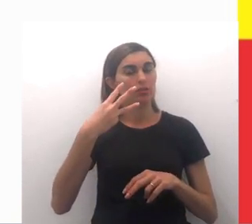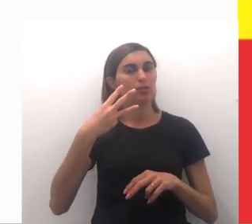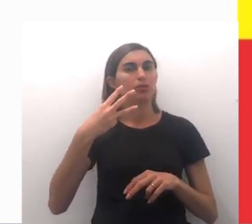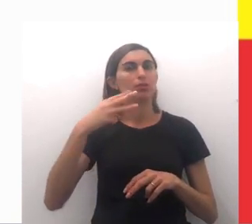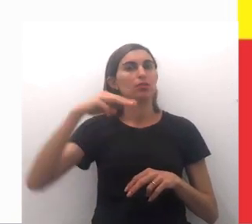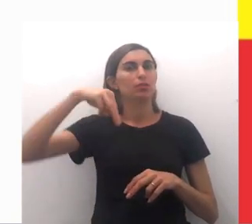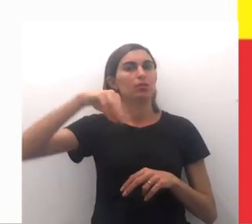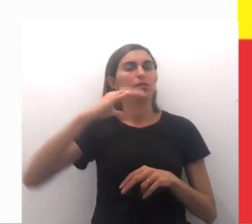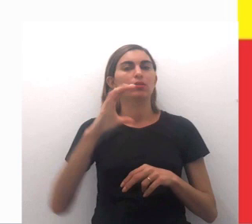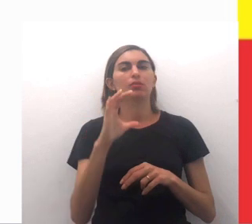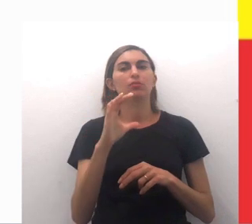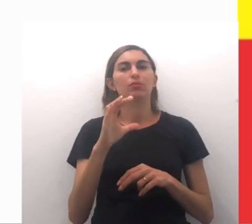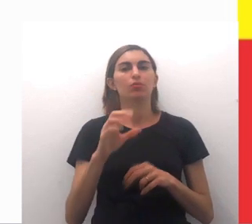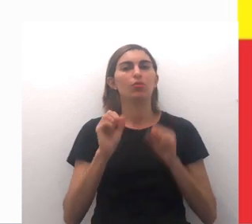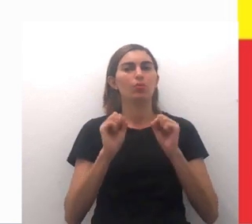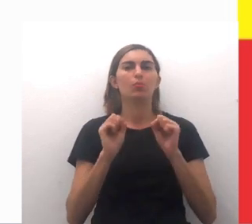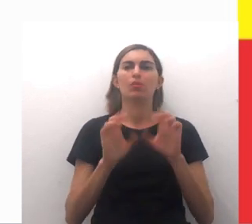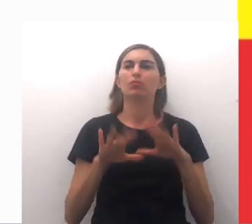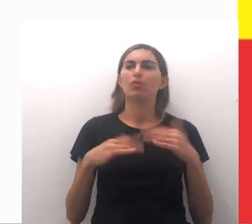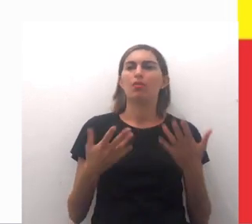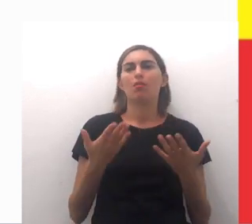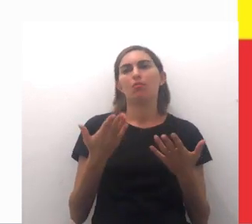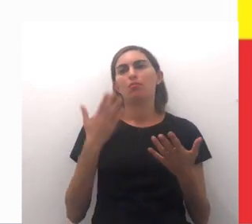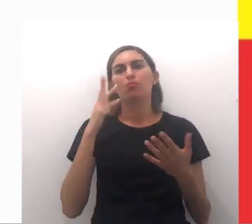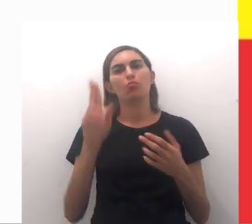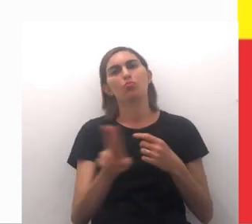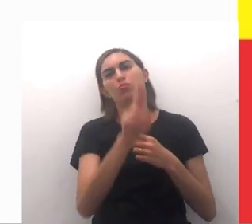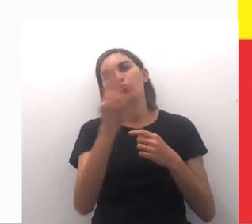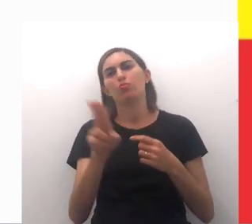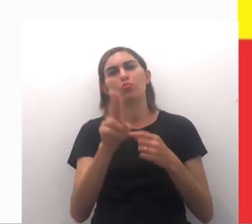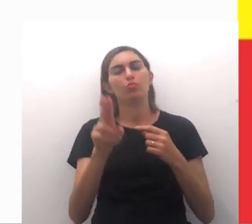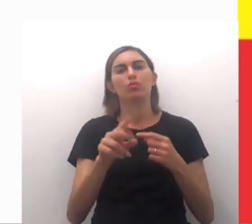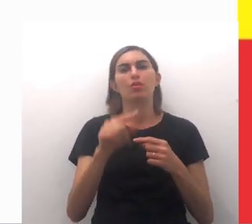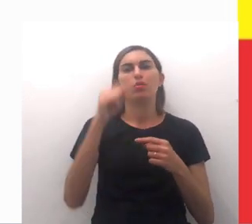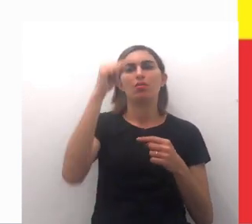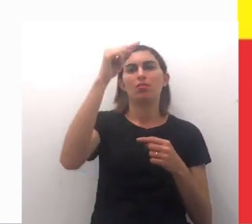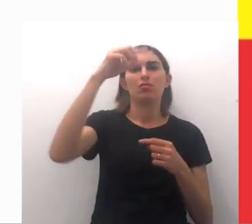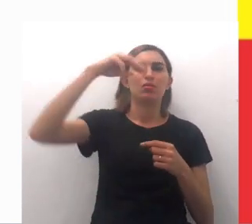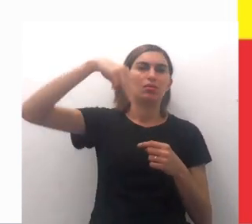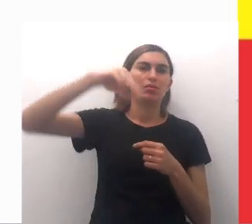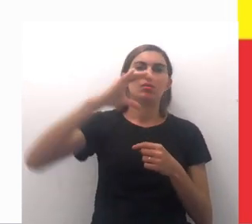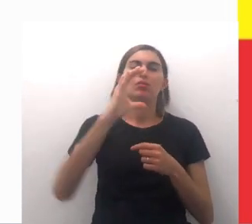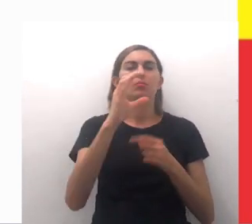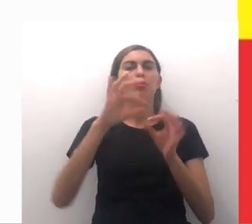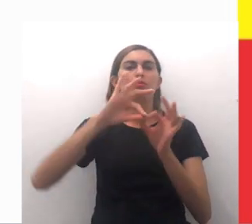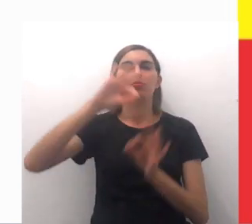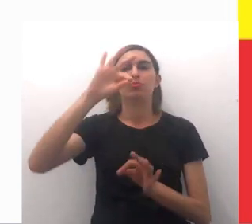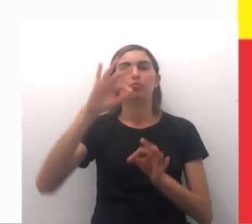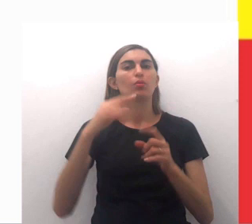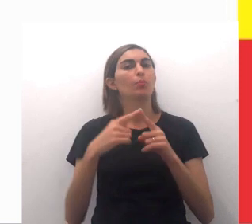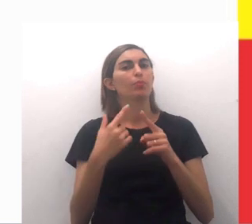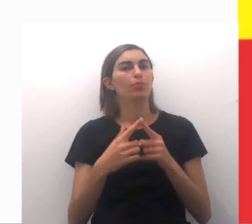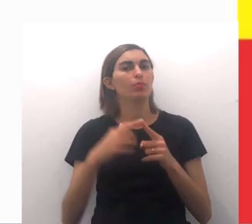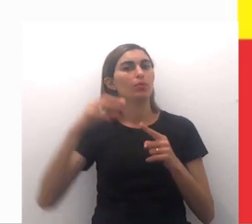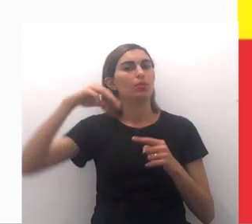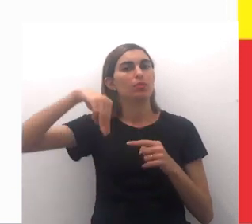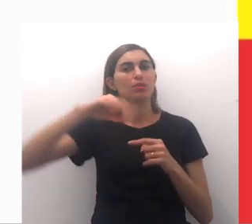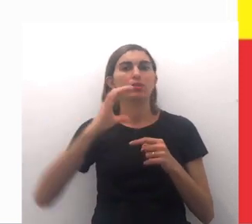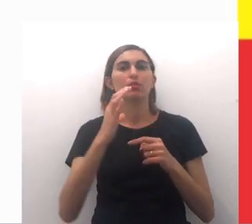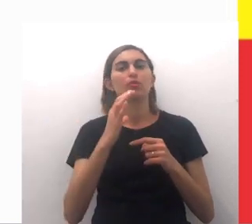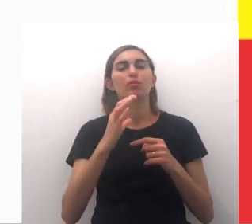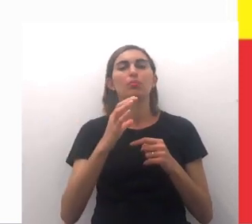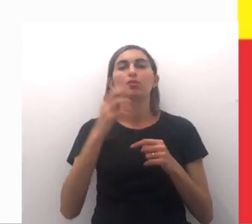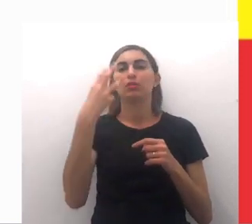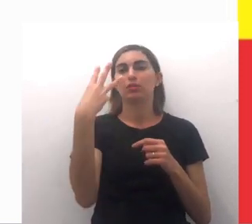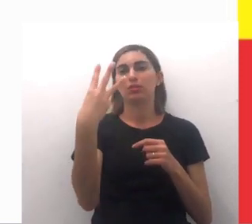nesse caso vai ser centímetro cúbico. Você pode dizer, eu usei centímetro em cima, centímetro na altura. Por que dá centímetro cúbico?